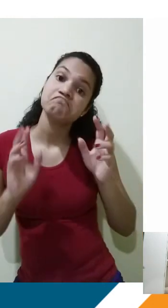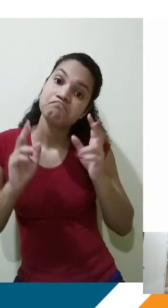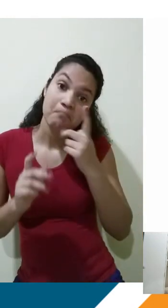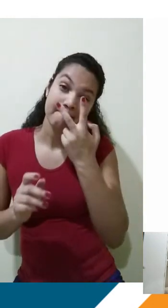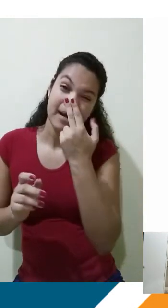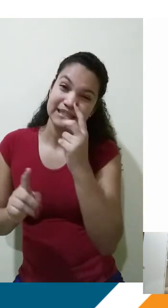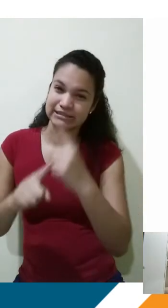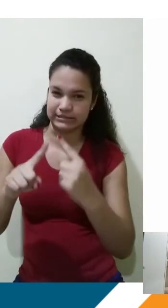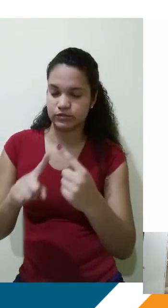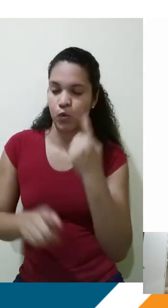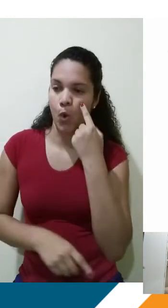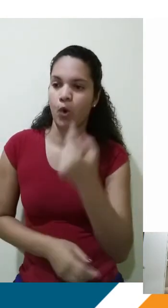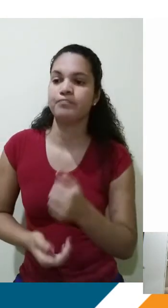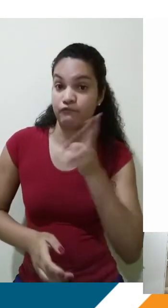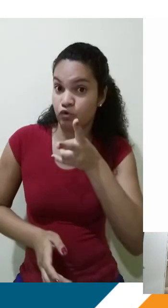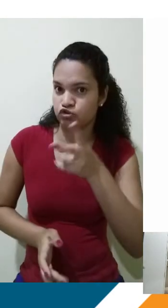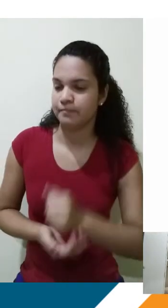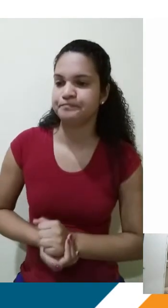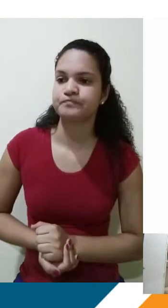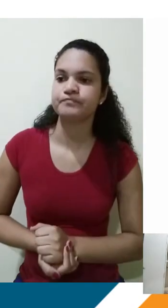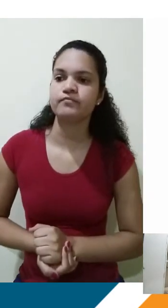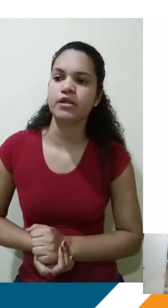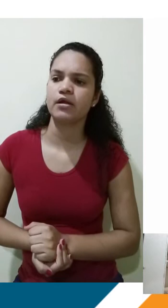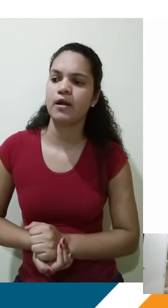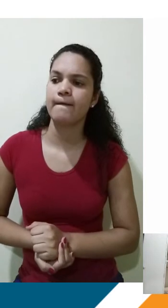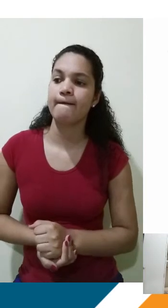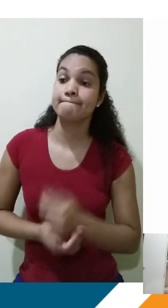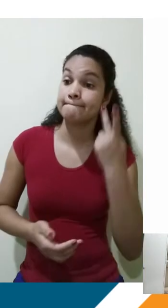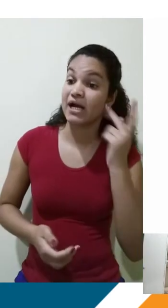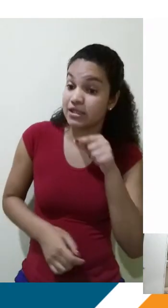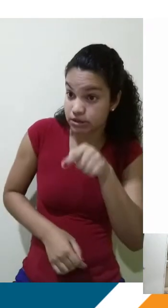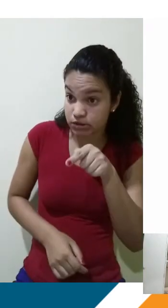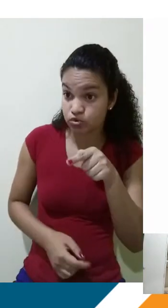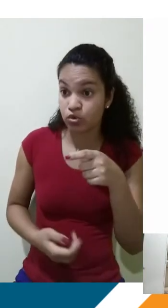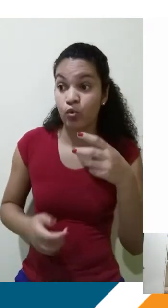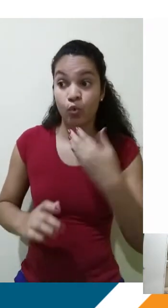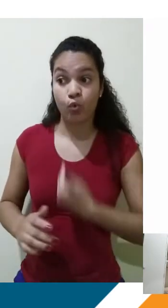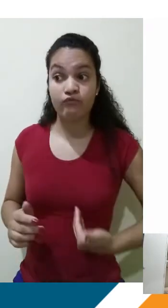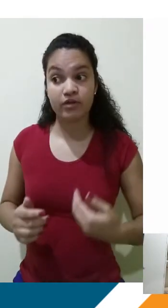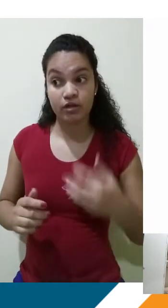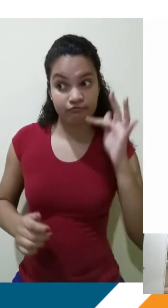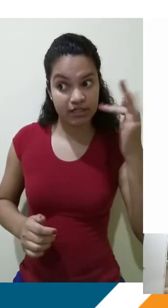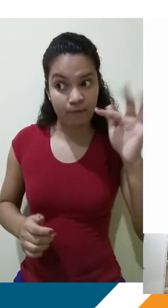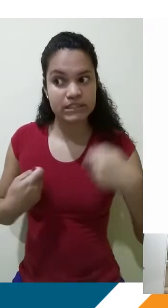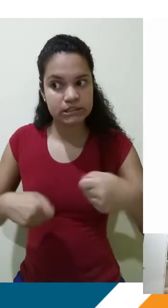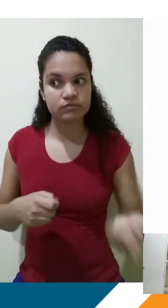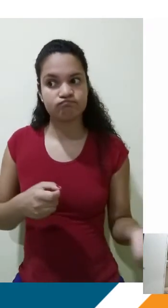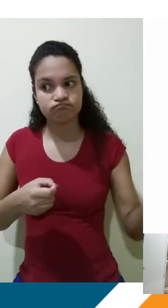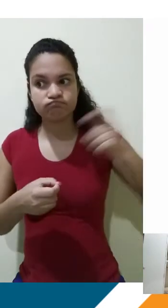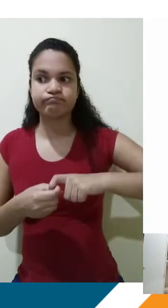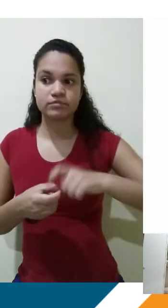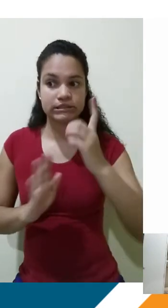continuar. Para isso, para resolver esse problema, o governo federal precisa, por meio de decreto, retomar os programas de combate à fome a fim